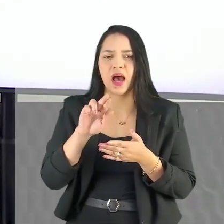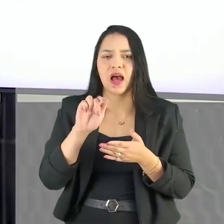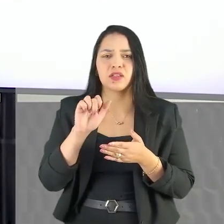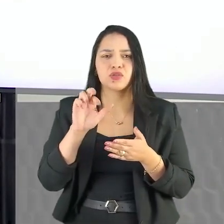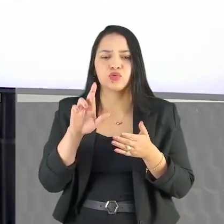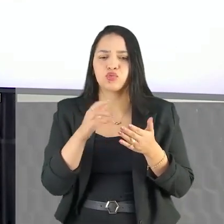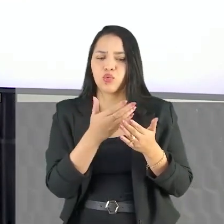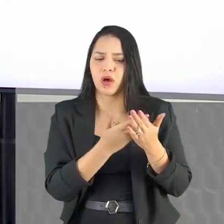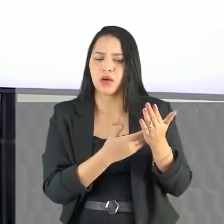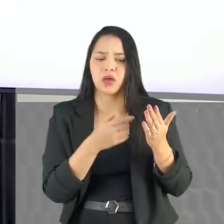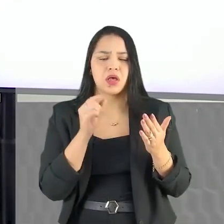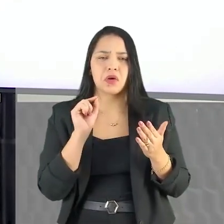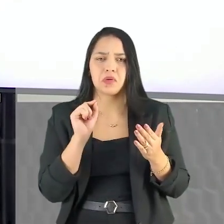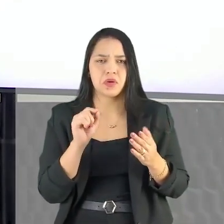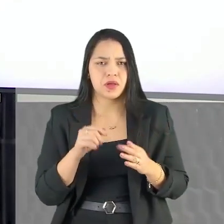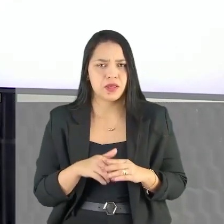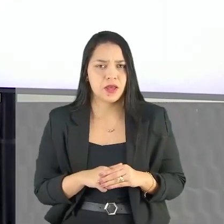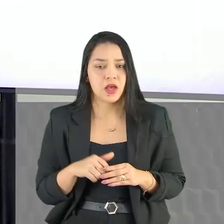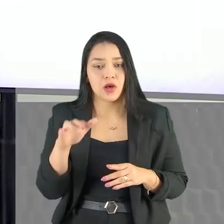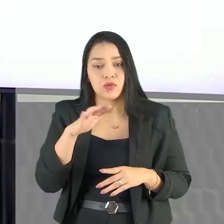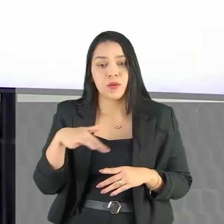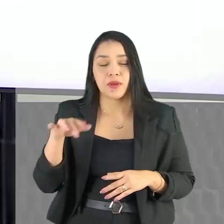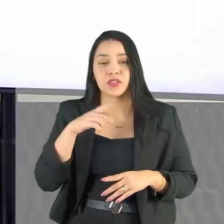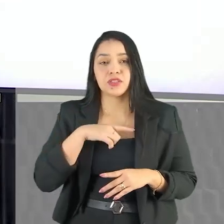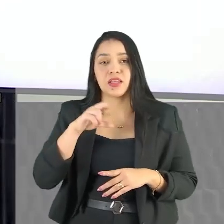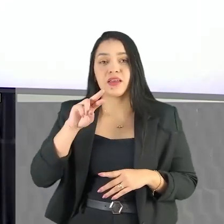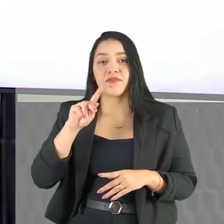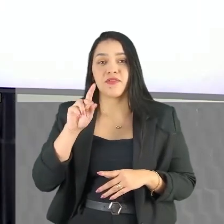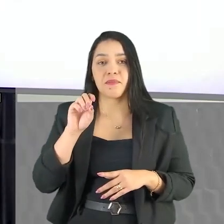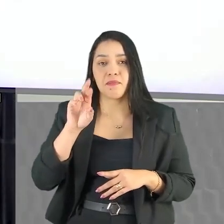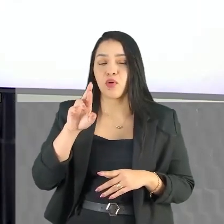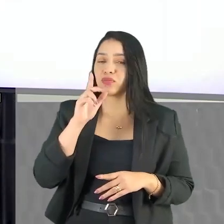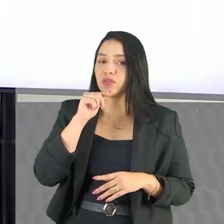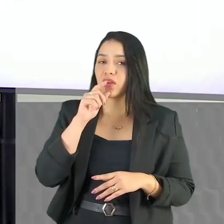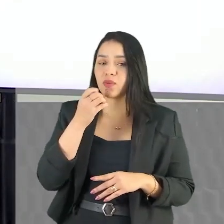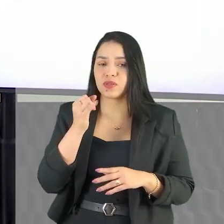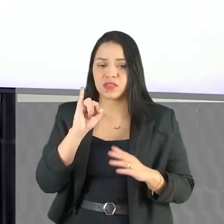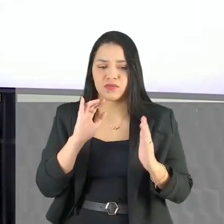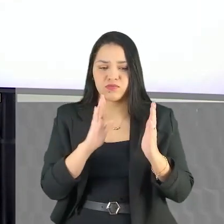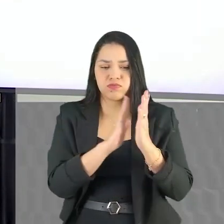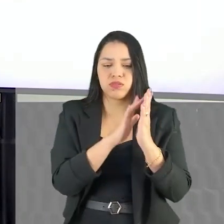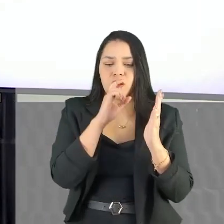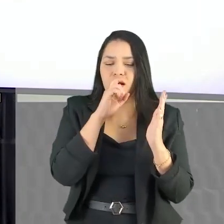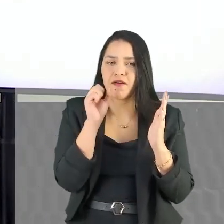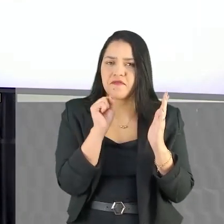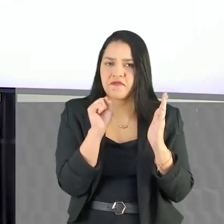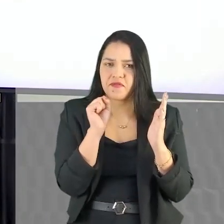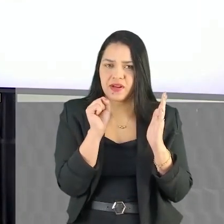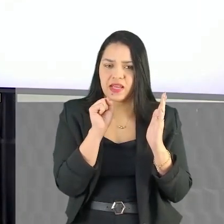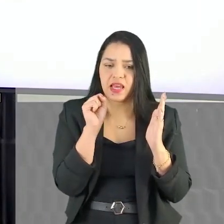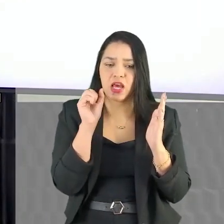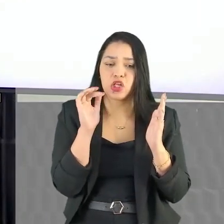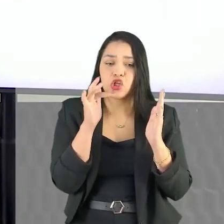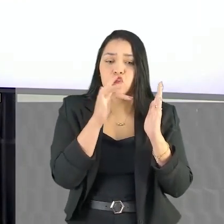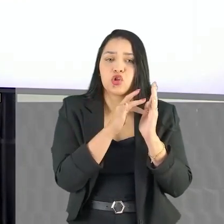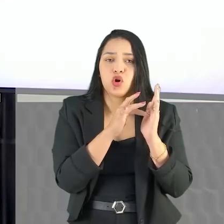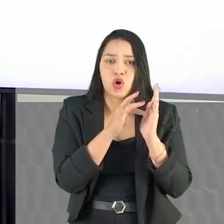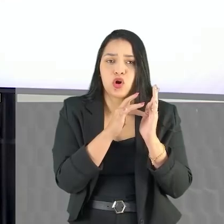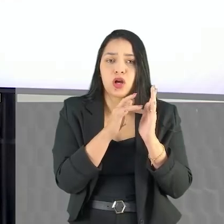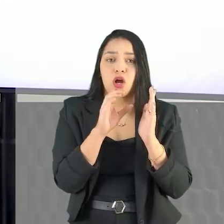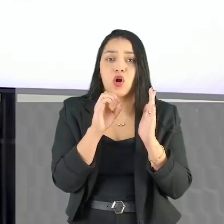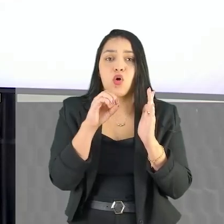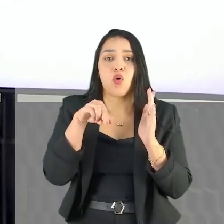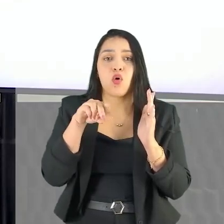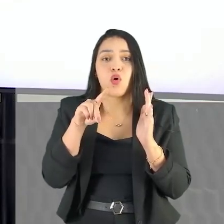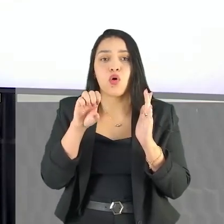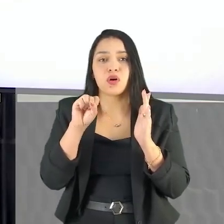O que aconteceu? No ambiente tem vapor d'água. Se o vapor d'água tocar em alguma coisa fria, na hora que ele toca, esse vapor d'água